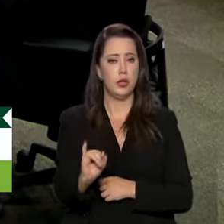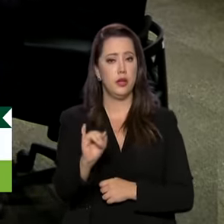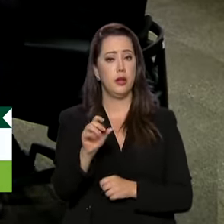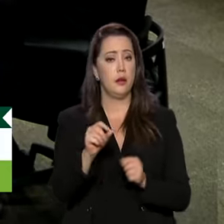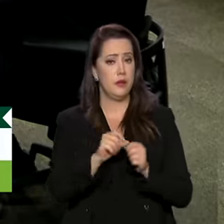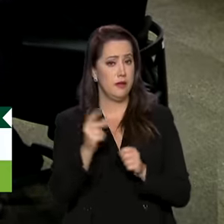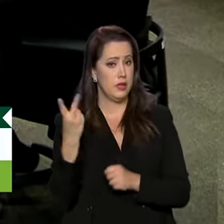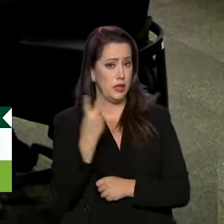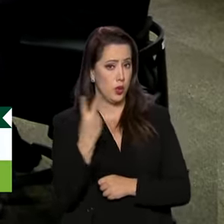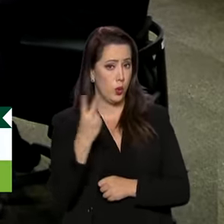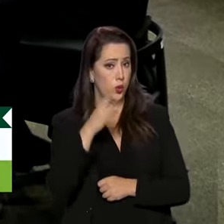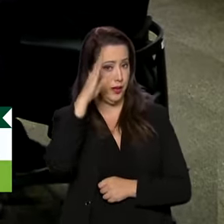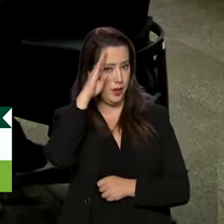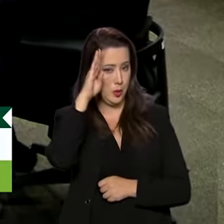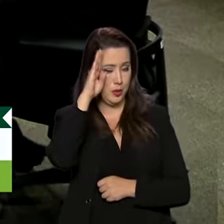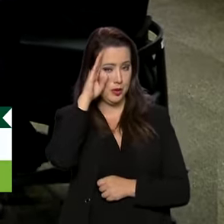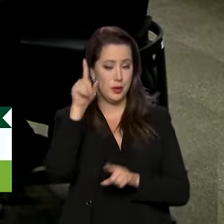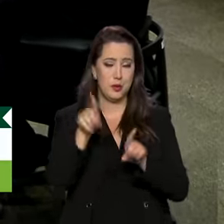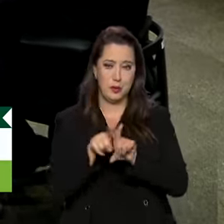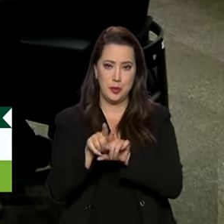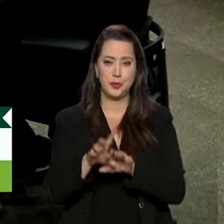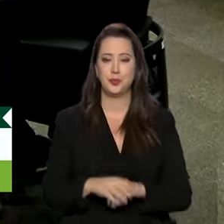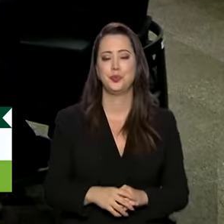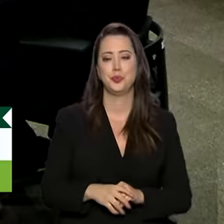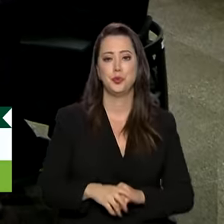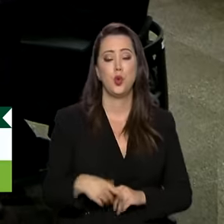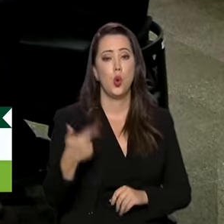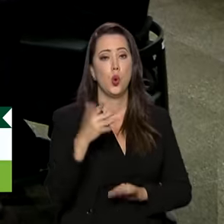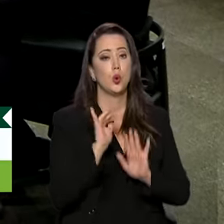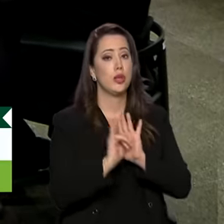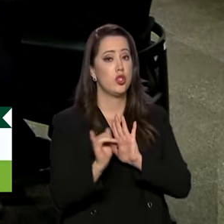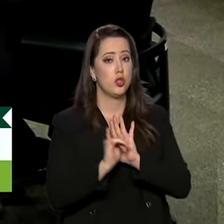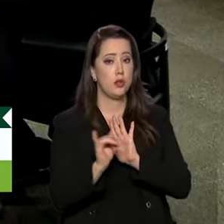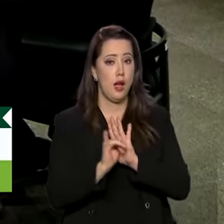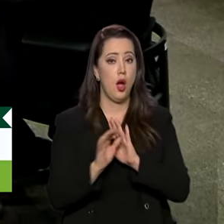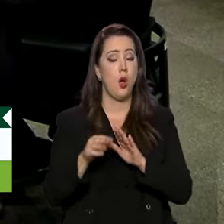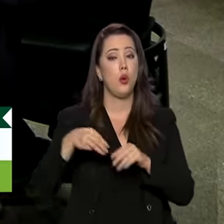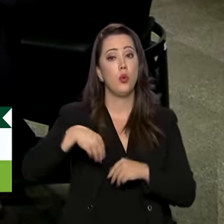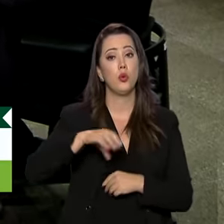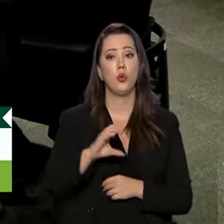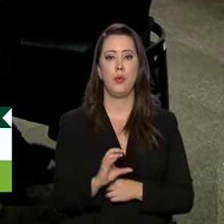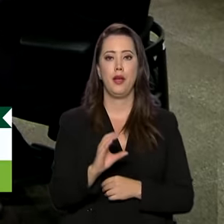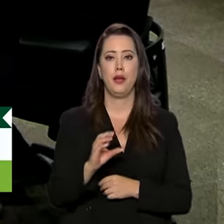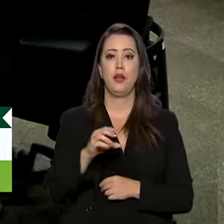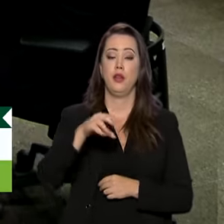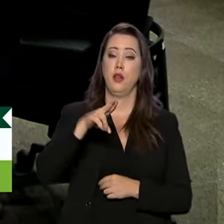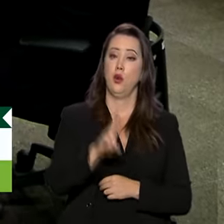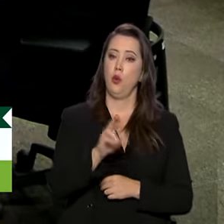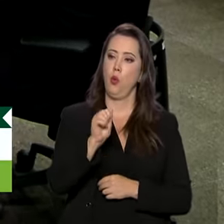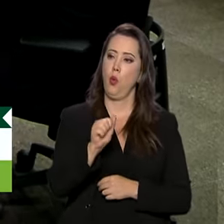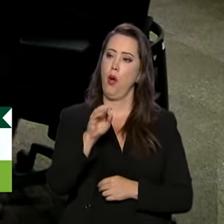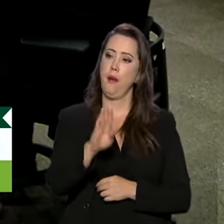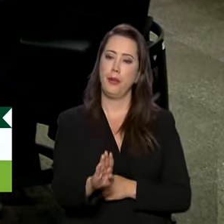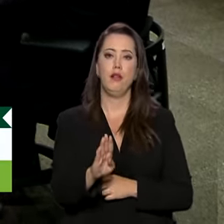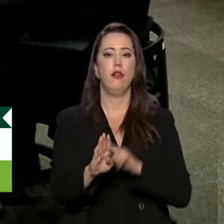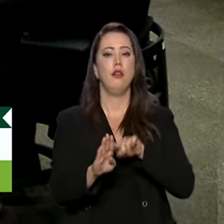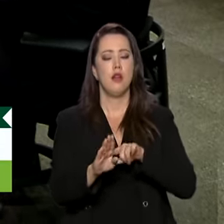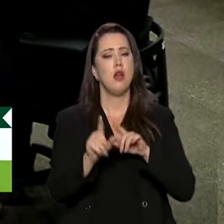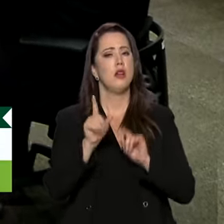na Educação Básica outro edital lançado pelo MEC é o da Universidade Aberta do Brasil com